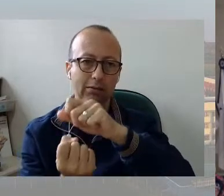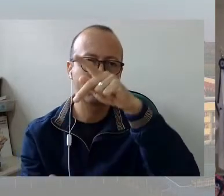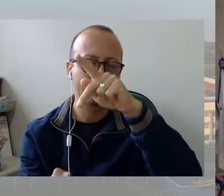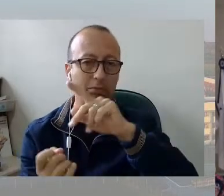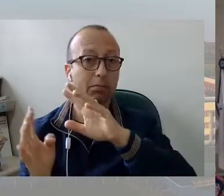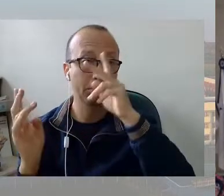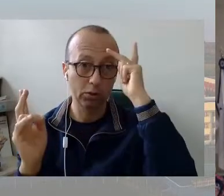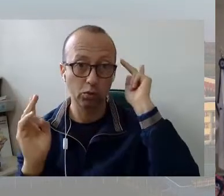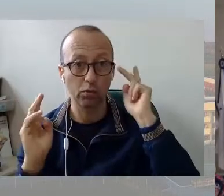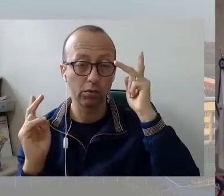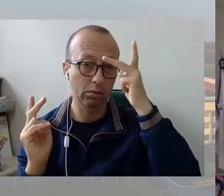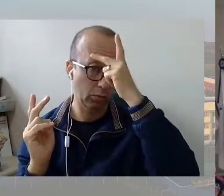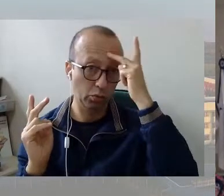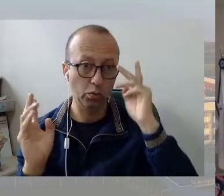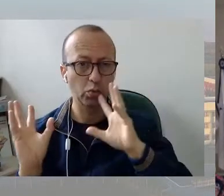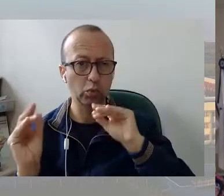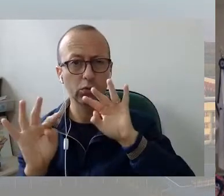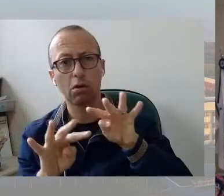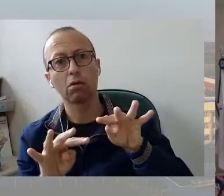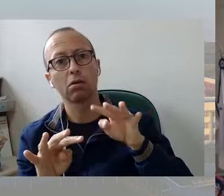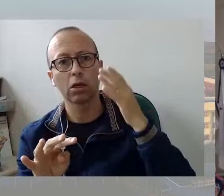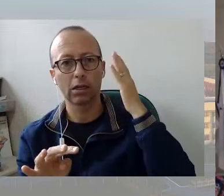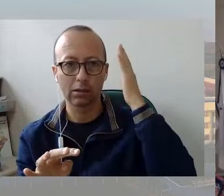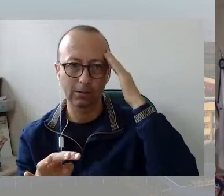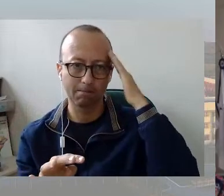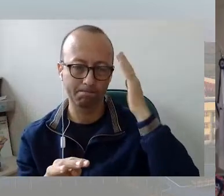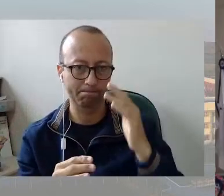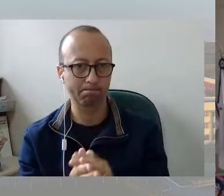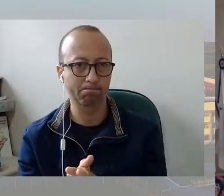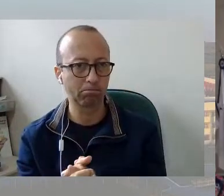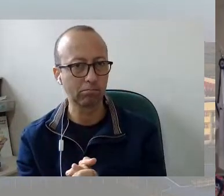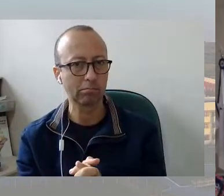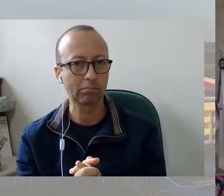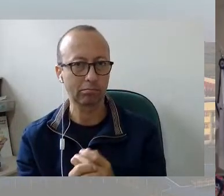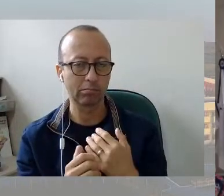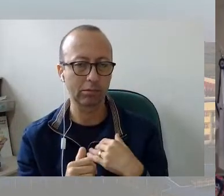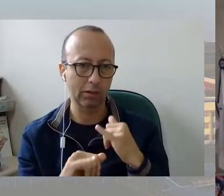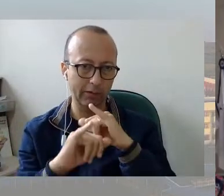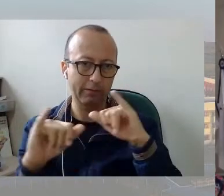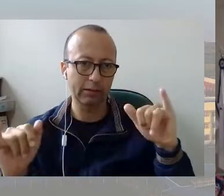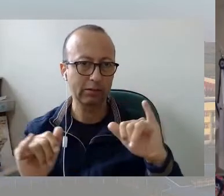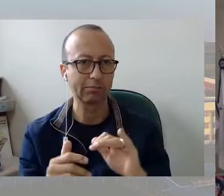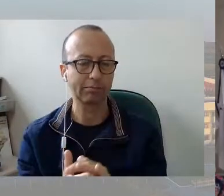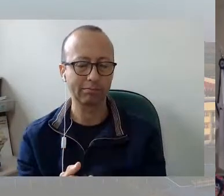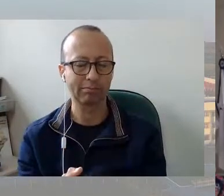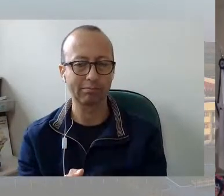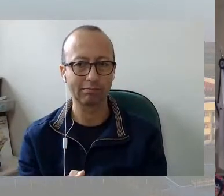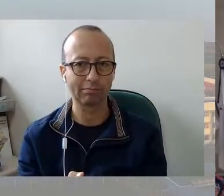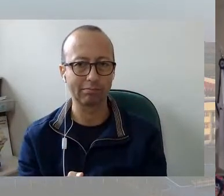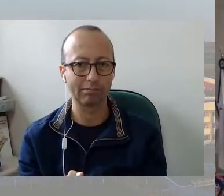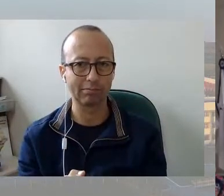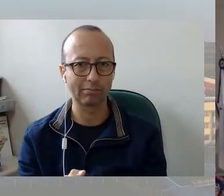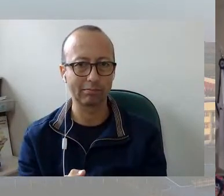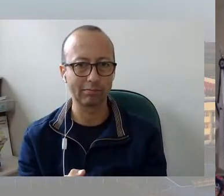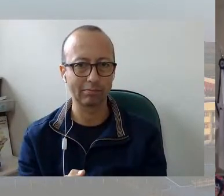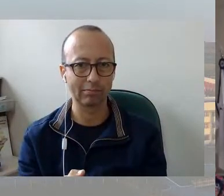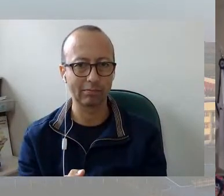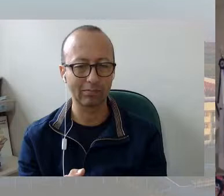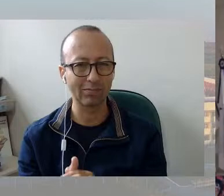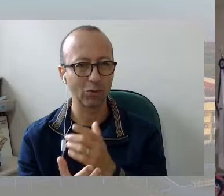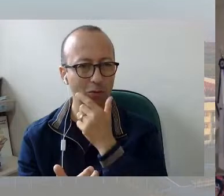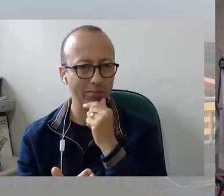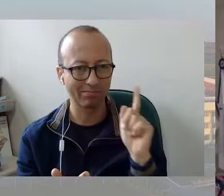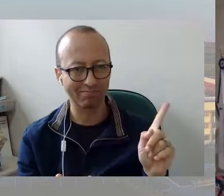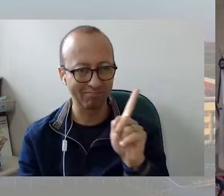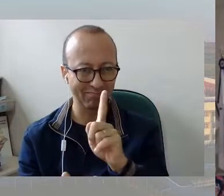Então, nesse sentido, né, que eu quero também deixar essa manifestação, e eu acho que tem uma questão, foi colocada pelo meu colega aqui, de